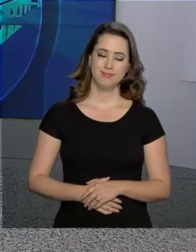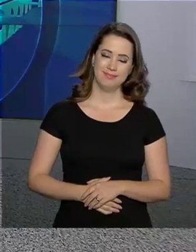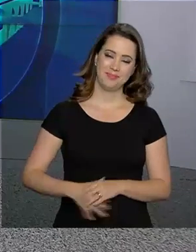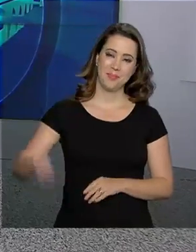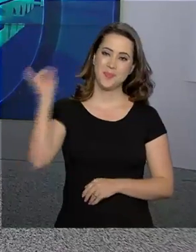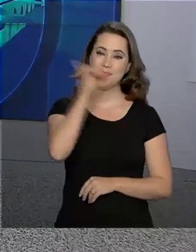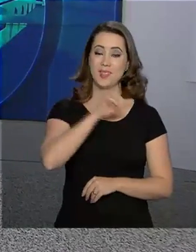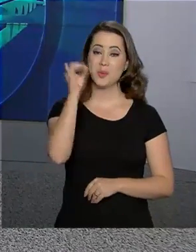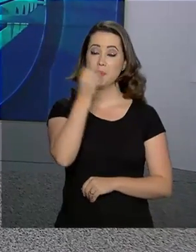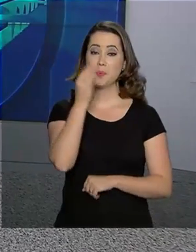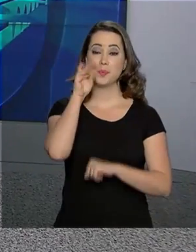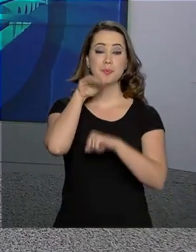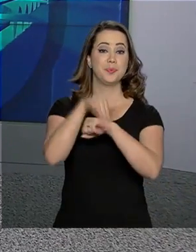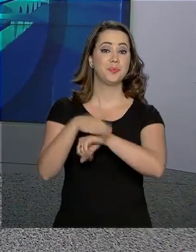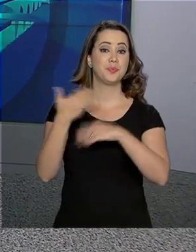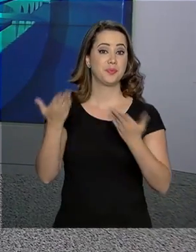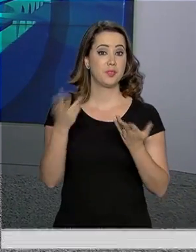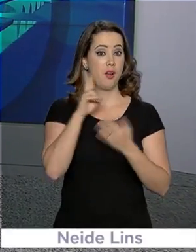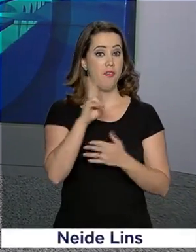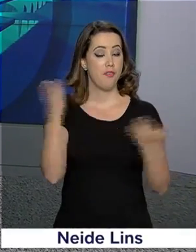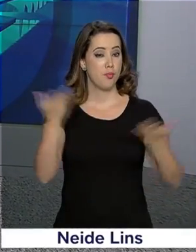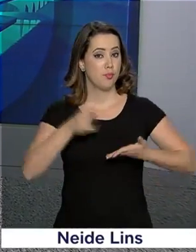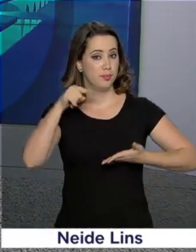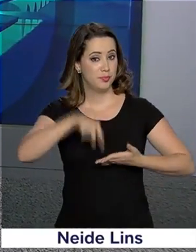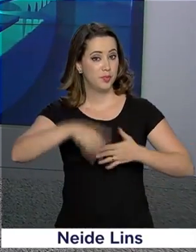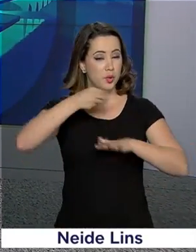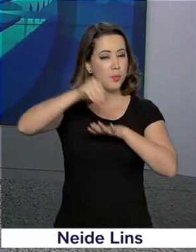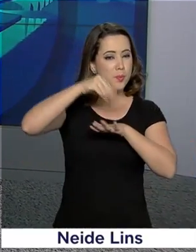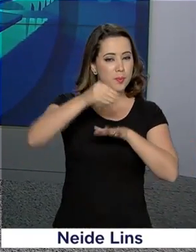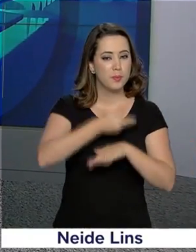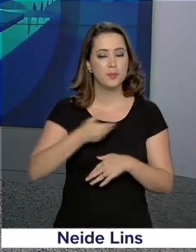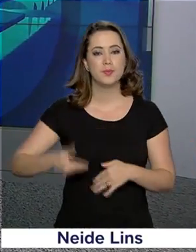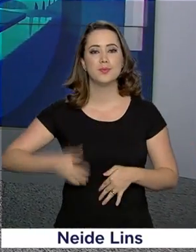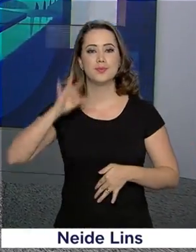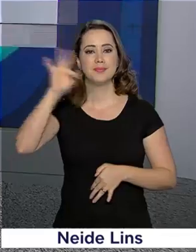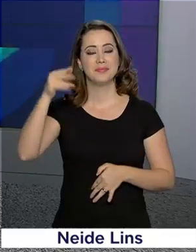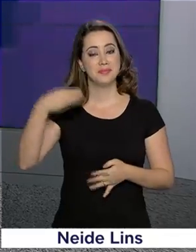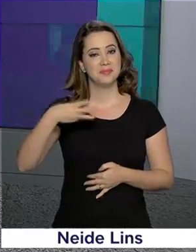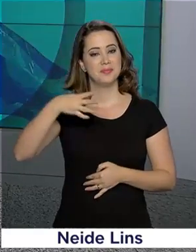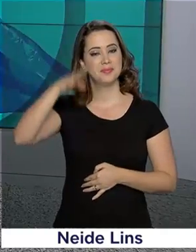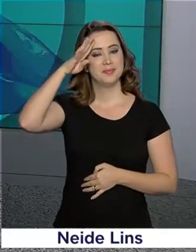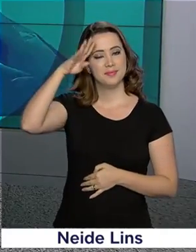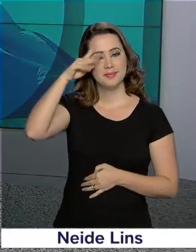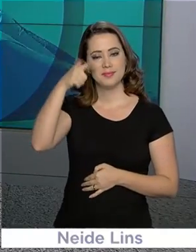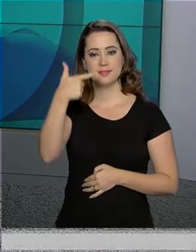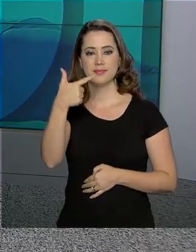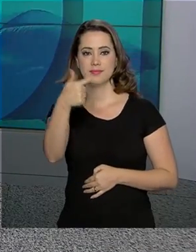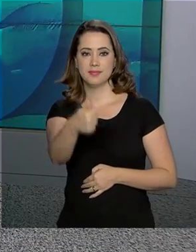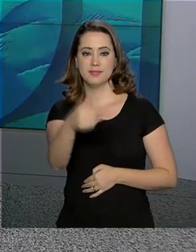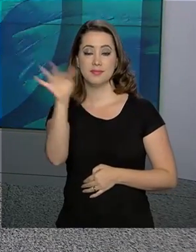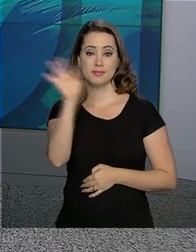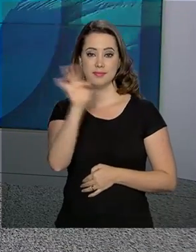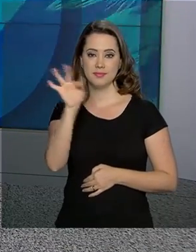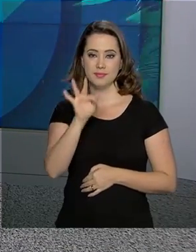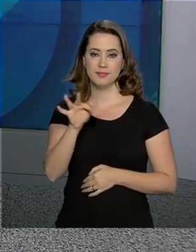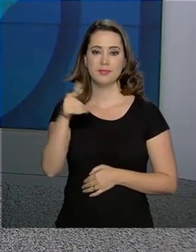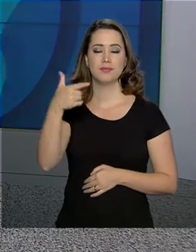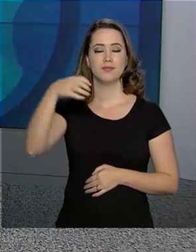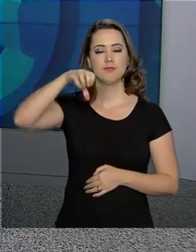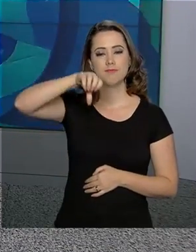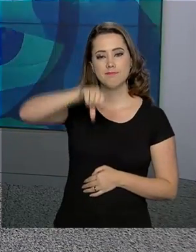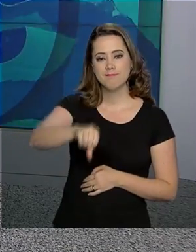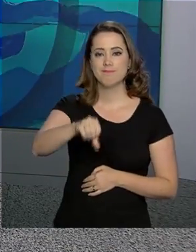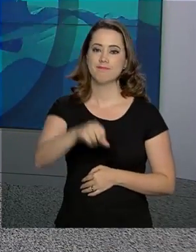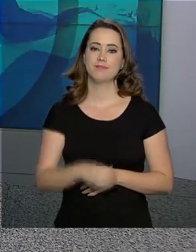Olá, boa noite. Acompanhe com a gente as notícias do governo federal desta quarta-feira, 27